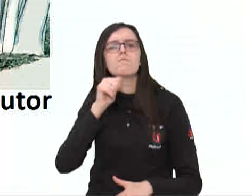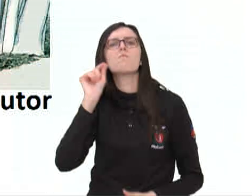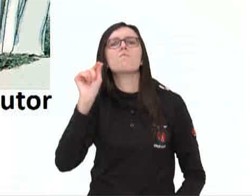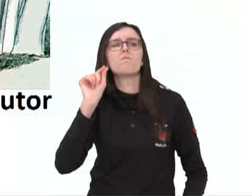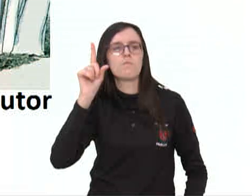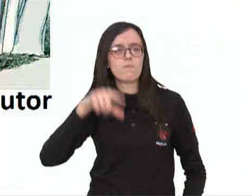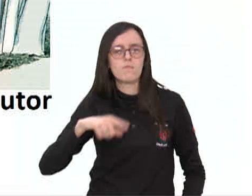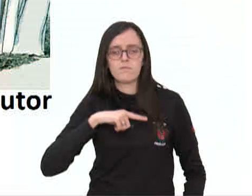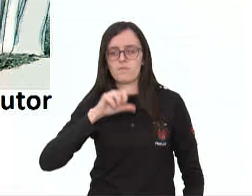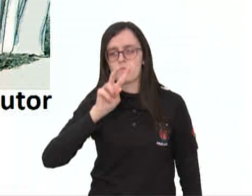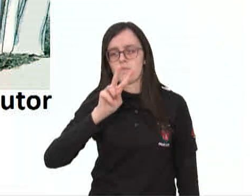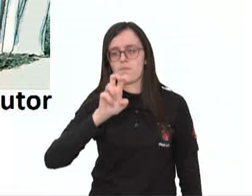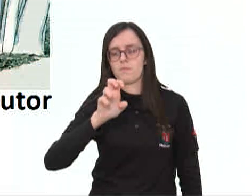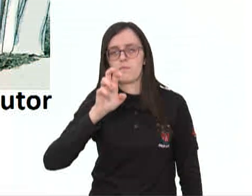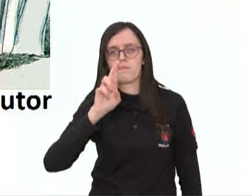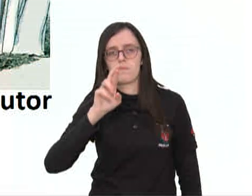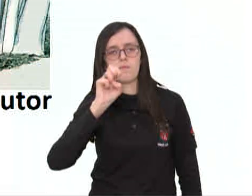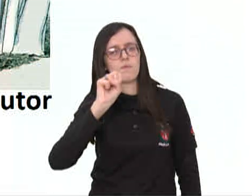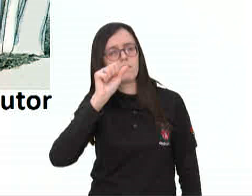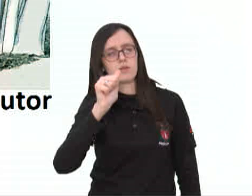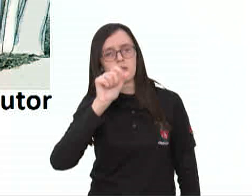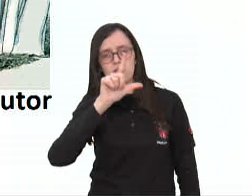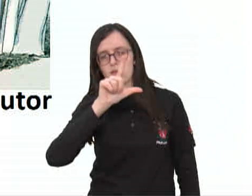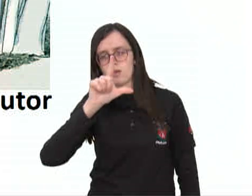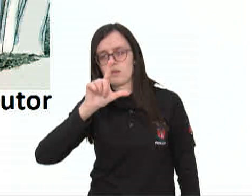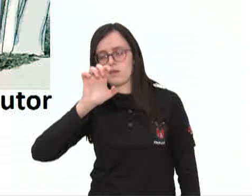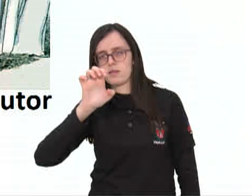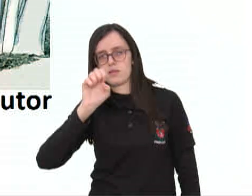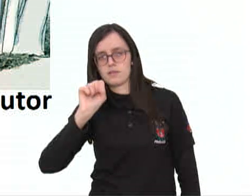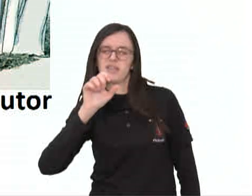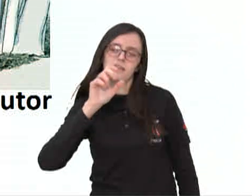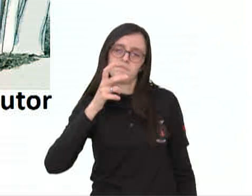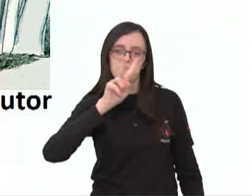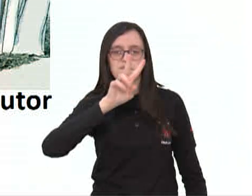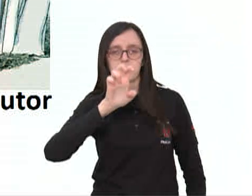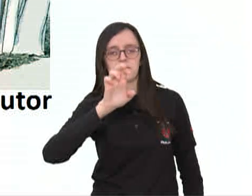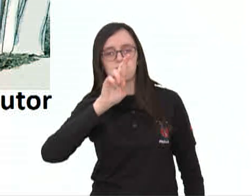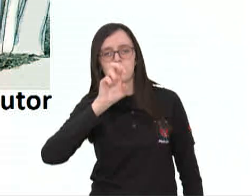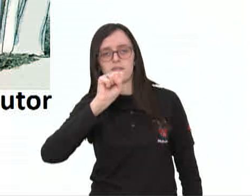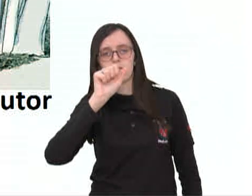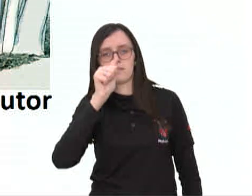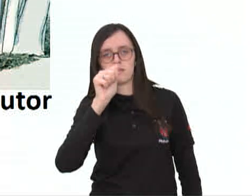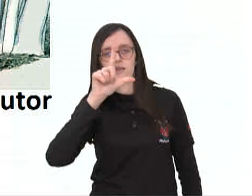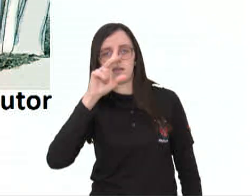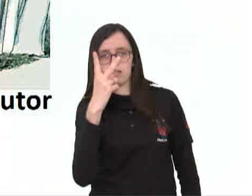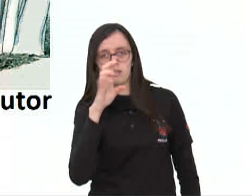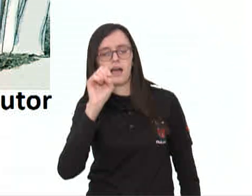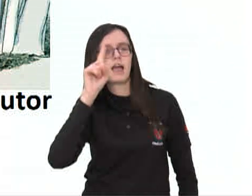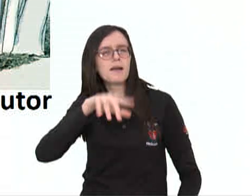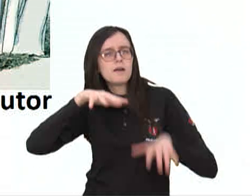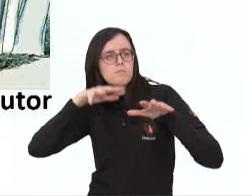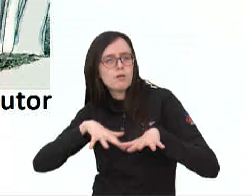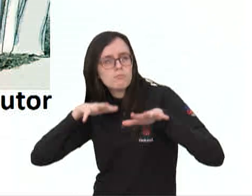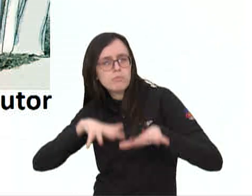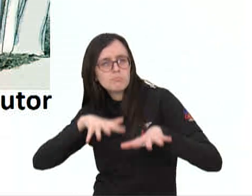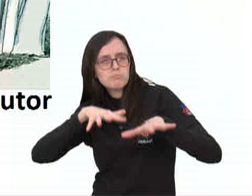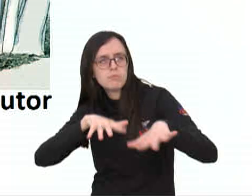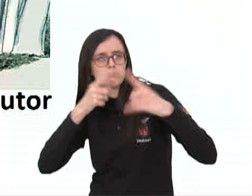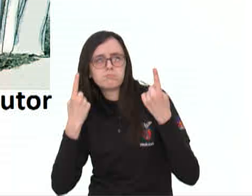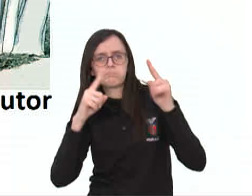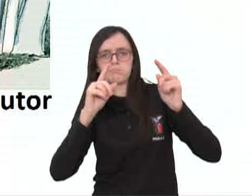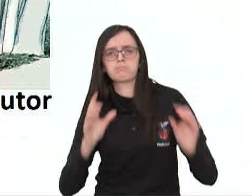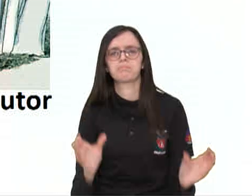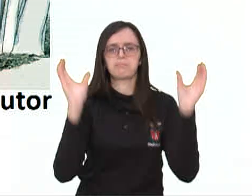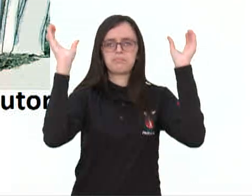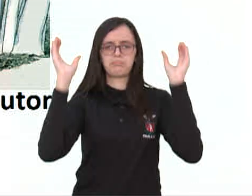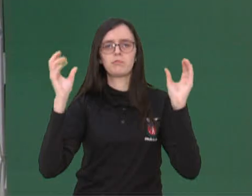sobre Versalhes. E mostra exatamente a situação de mulheres atacando o Palácio de Versalhes, símbolo